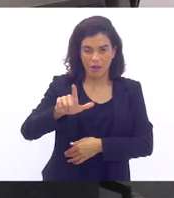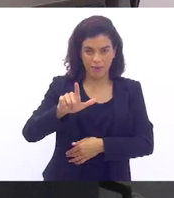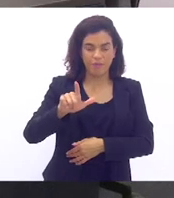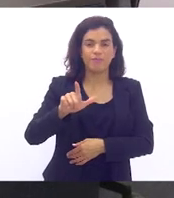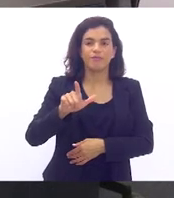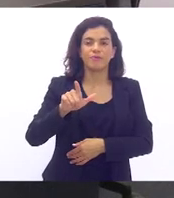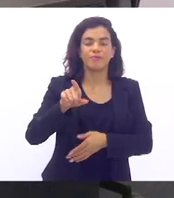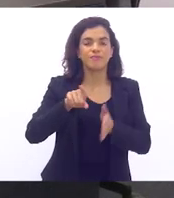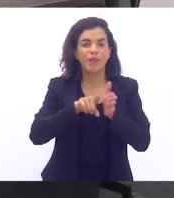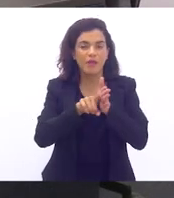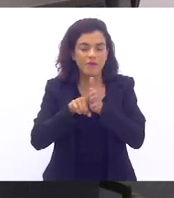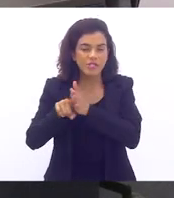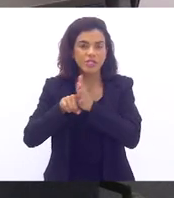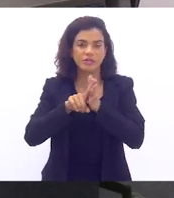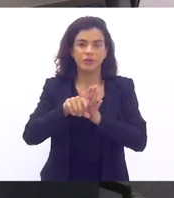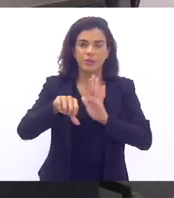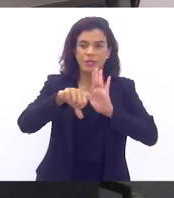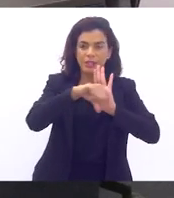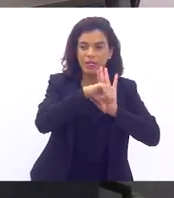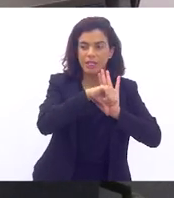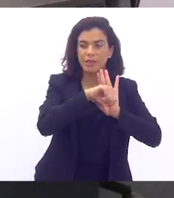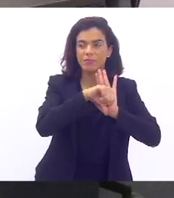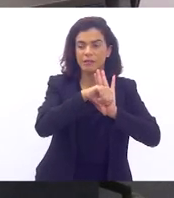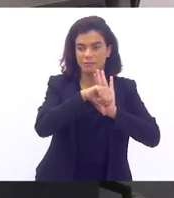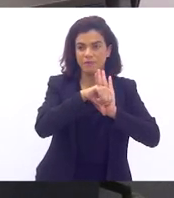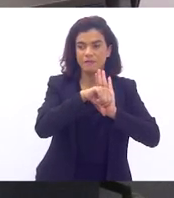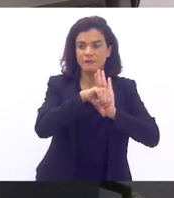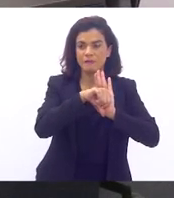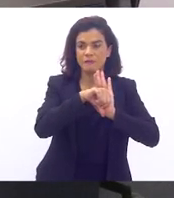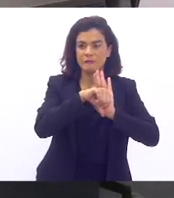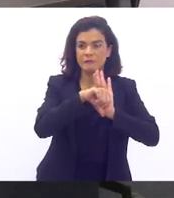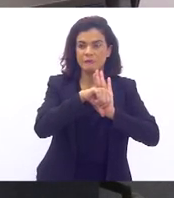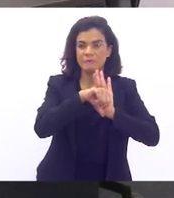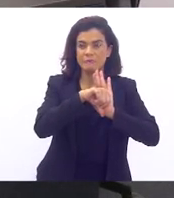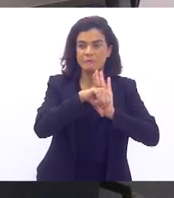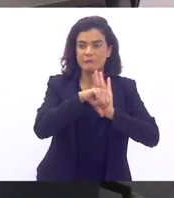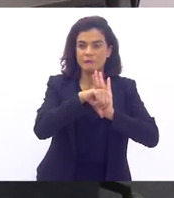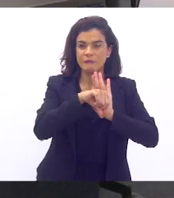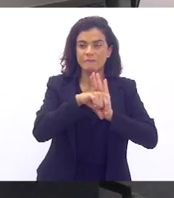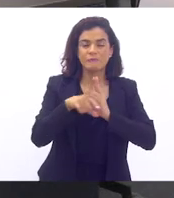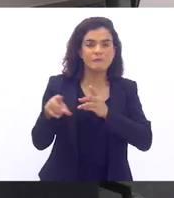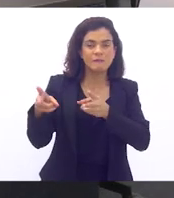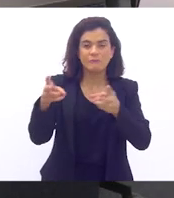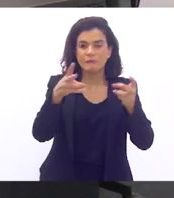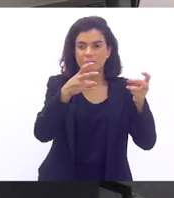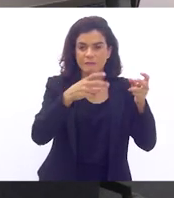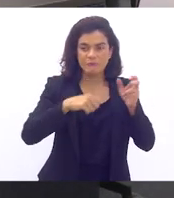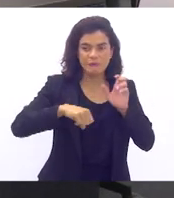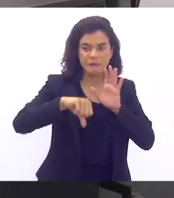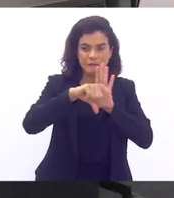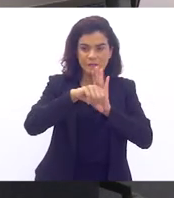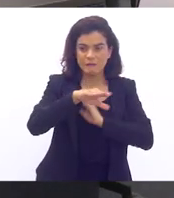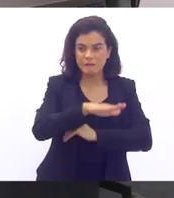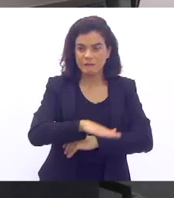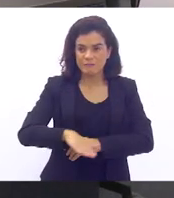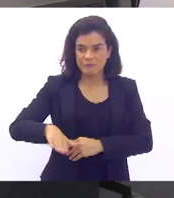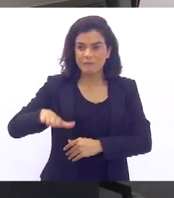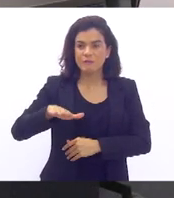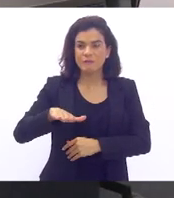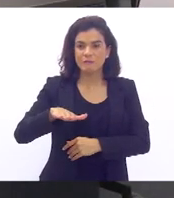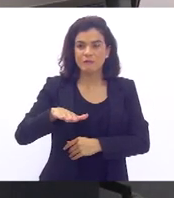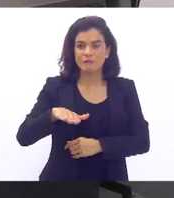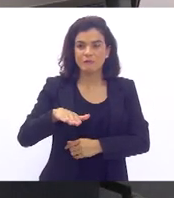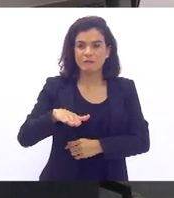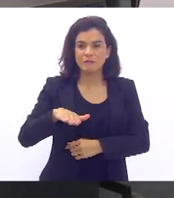crimes e processo do da persecução criminal que envolvam crianças e